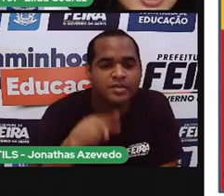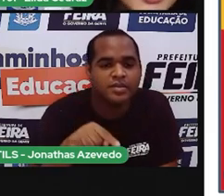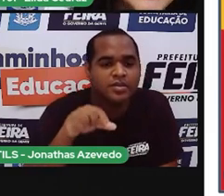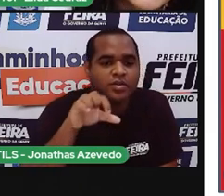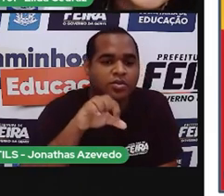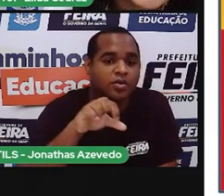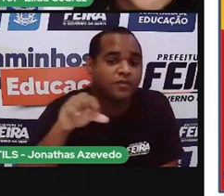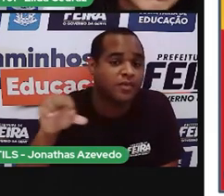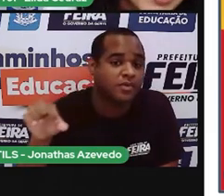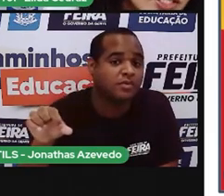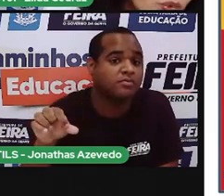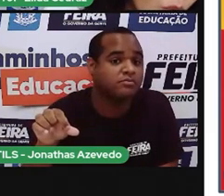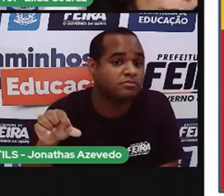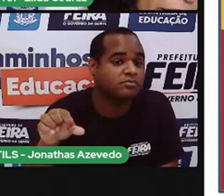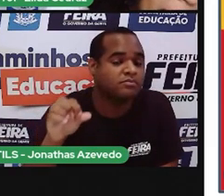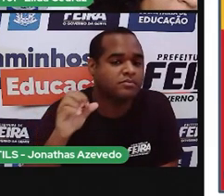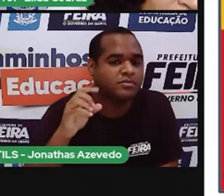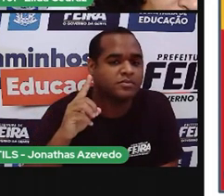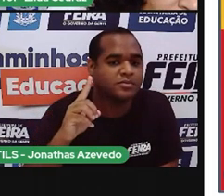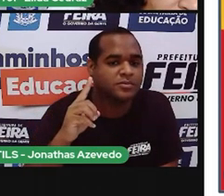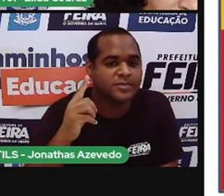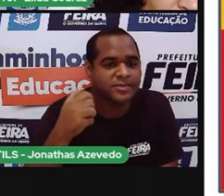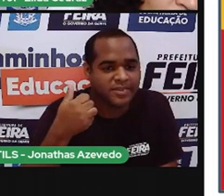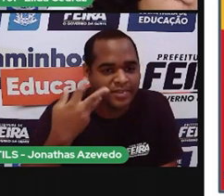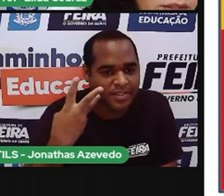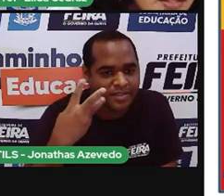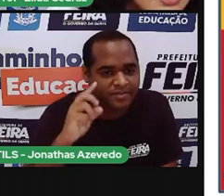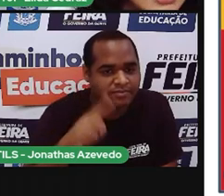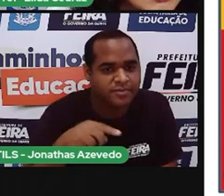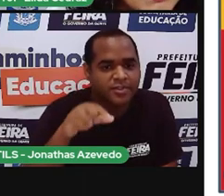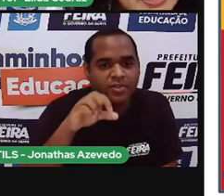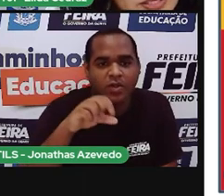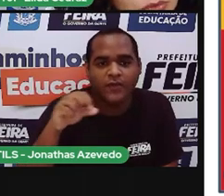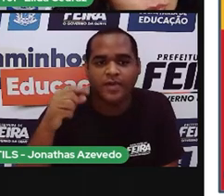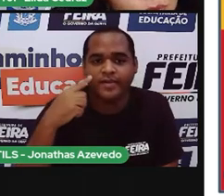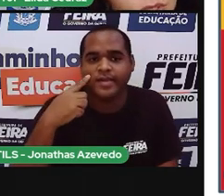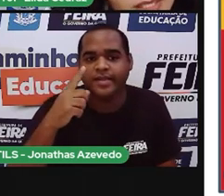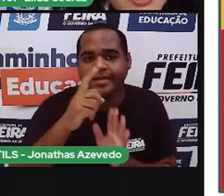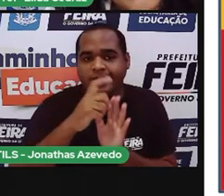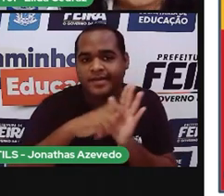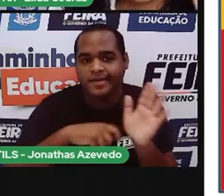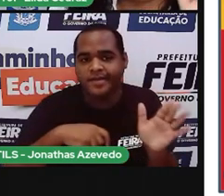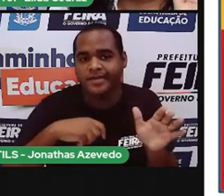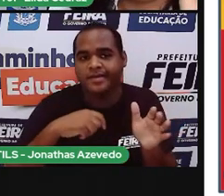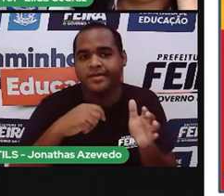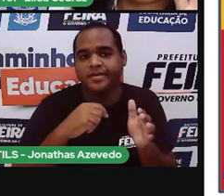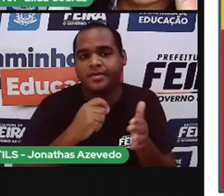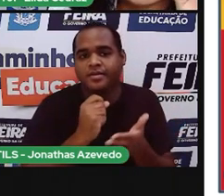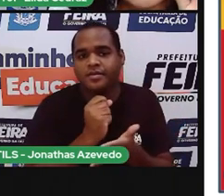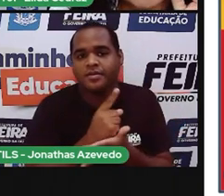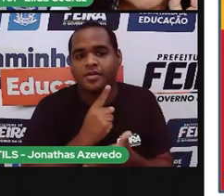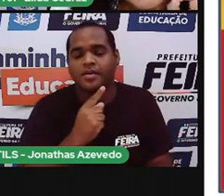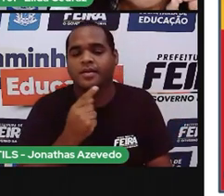R$ 15,99. E se comprasse com o cartão da loja e no preço do dia, compraria